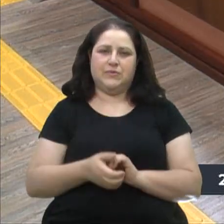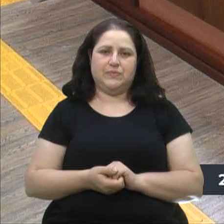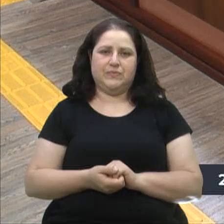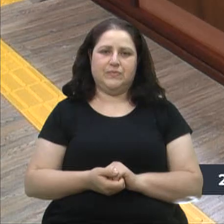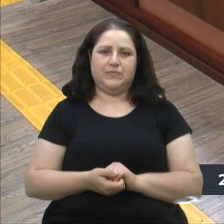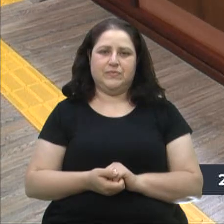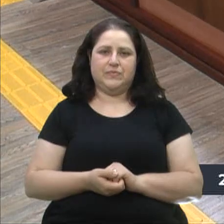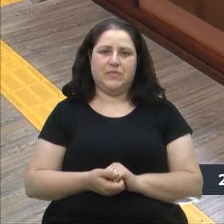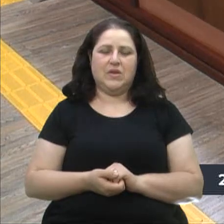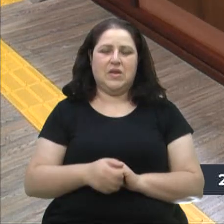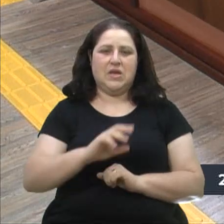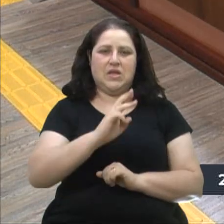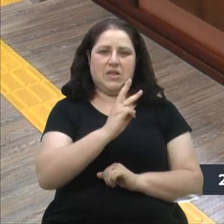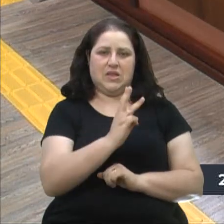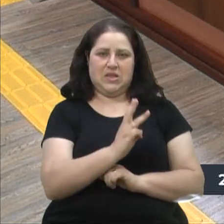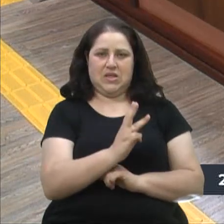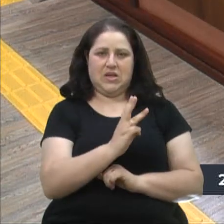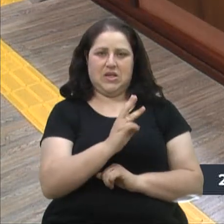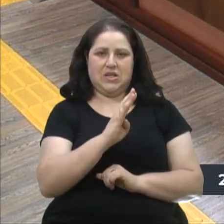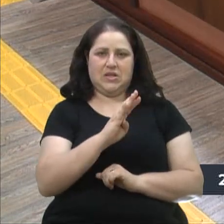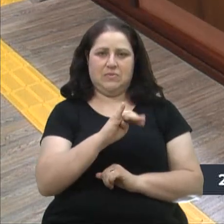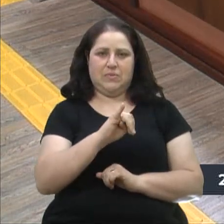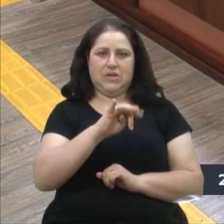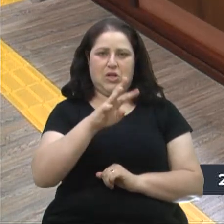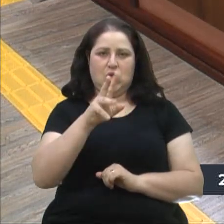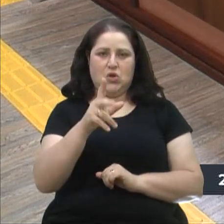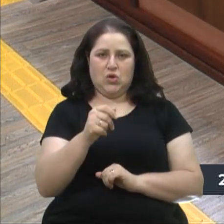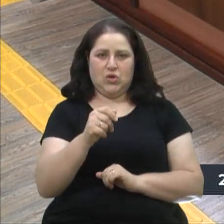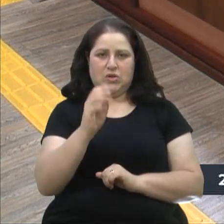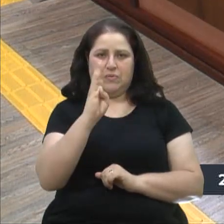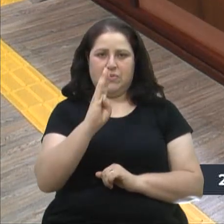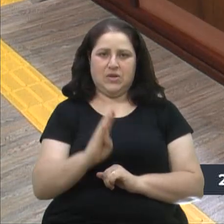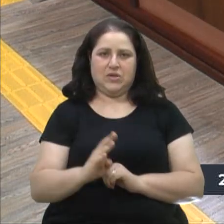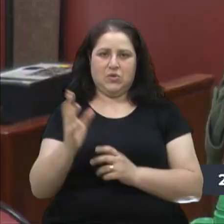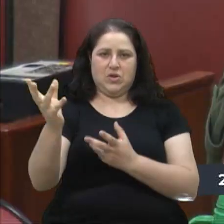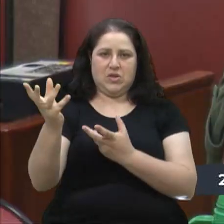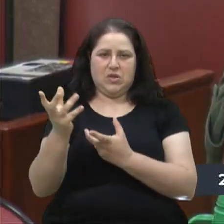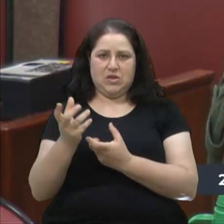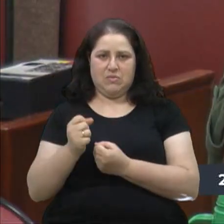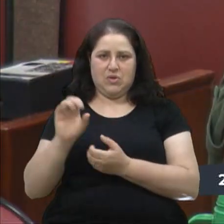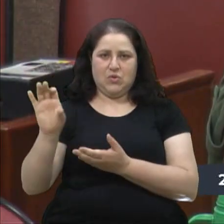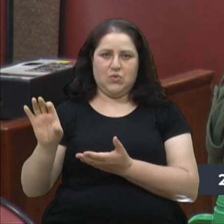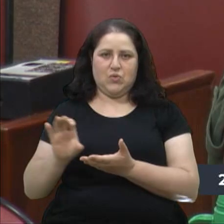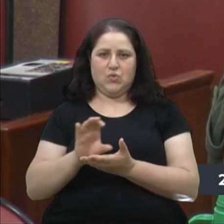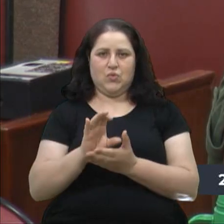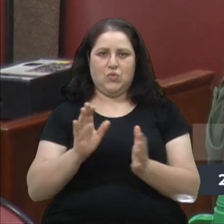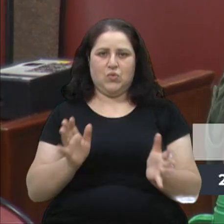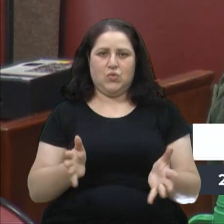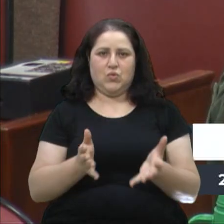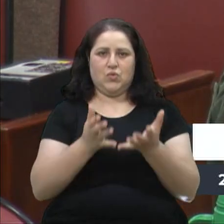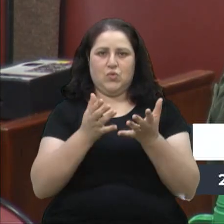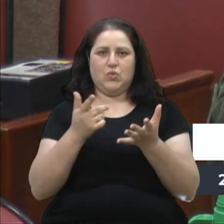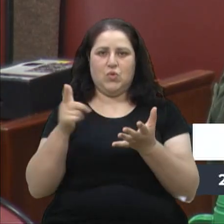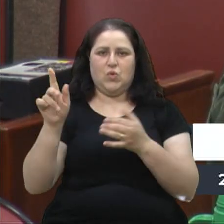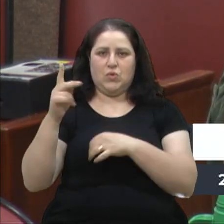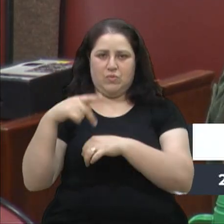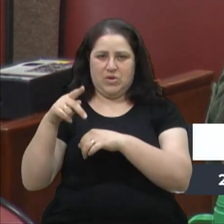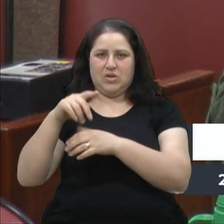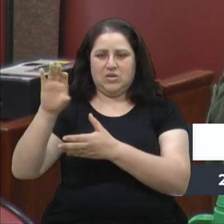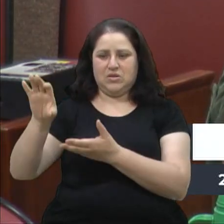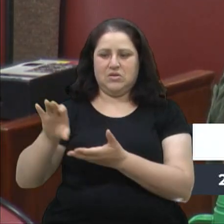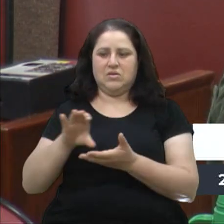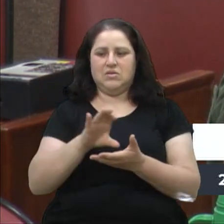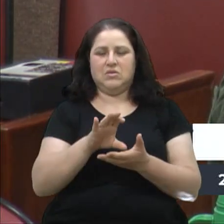3 bilhões que o Brasil recebeu de incentivo de outros países, no que